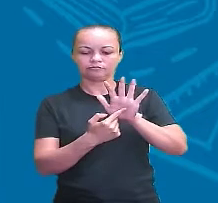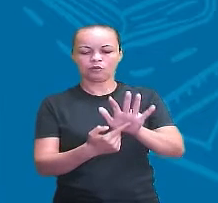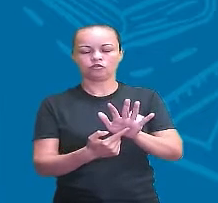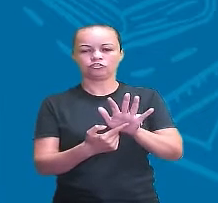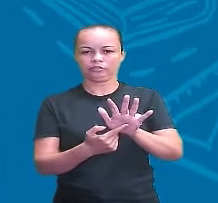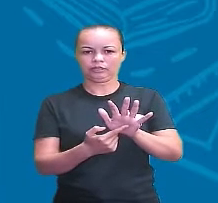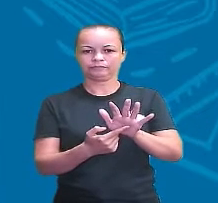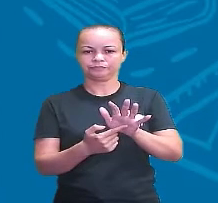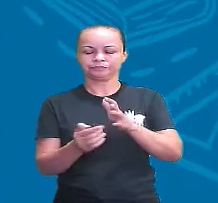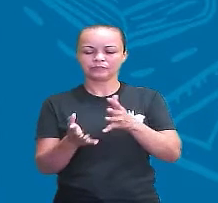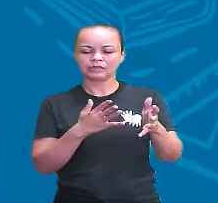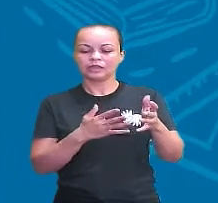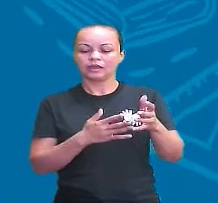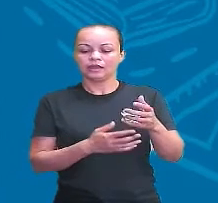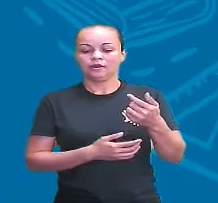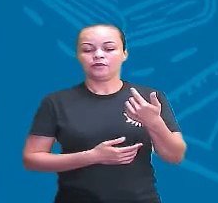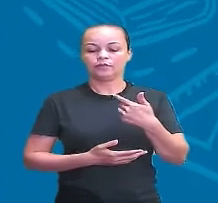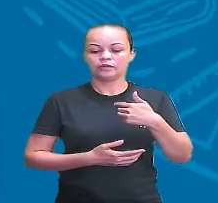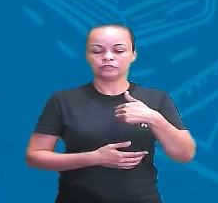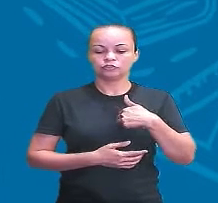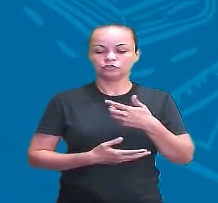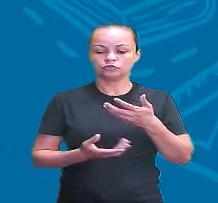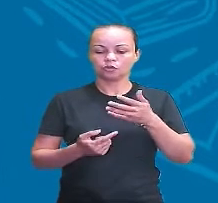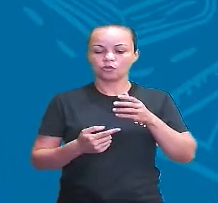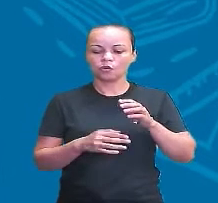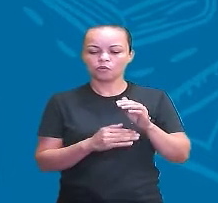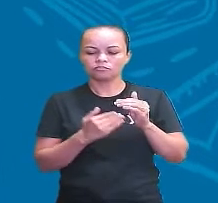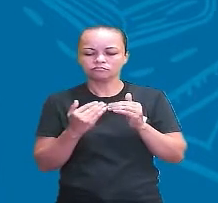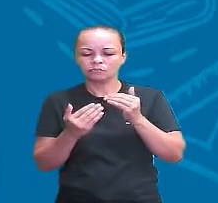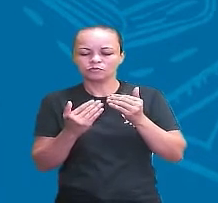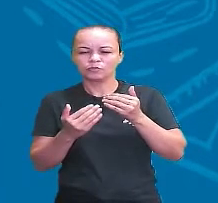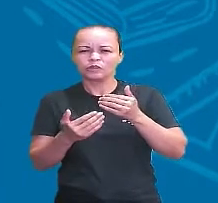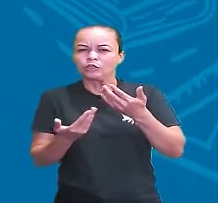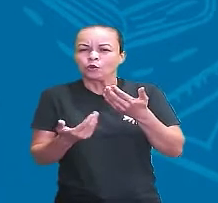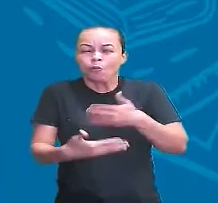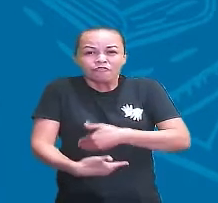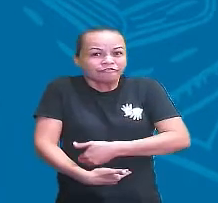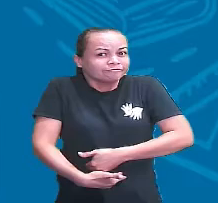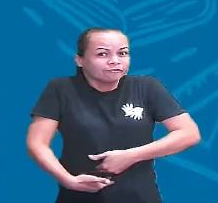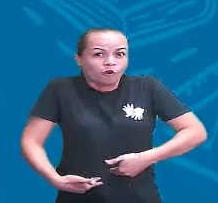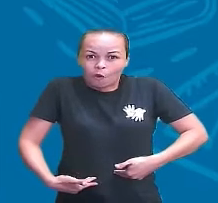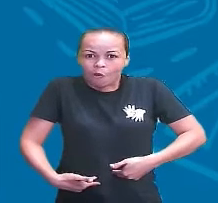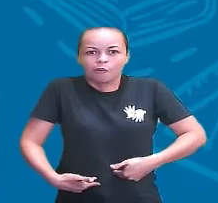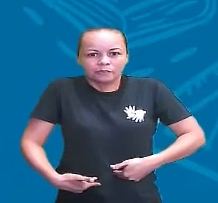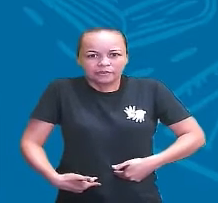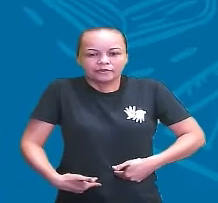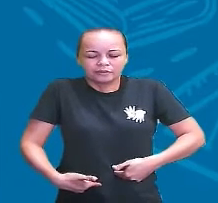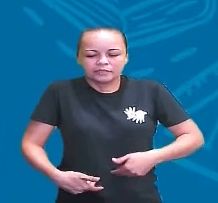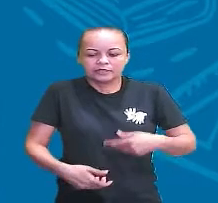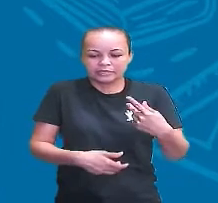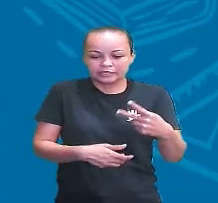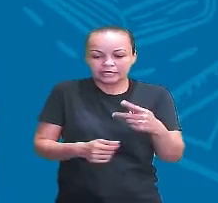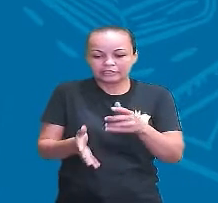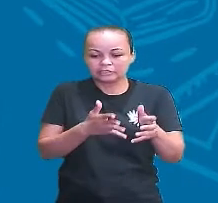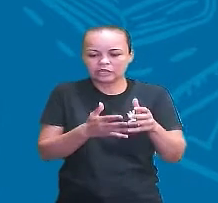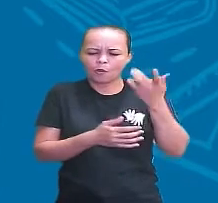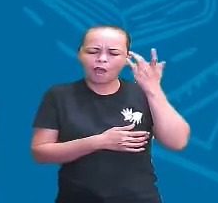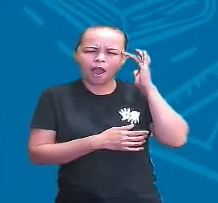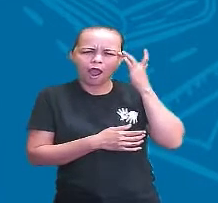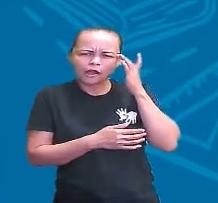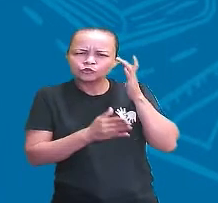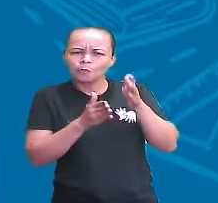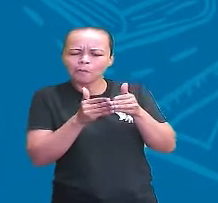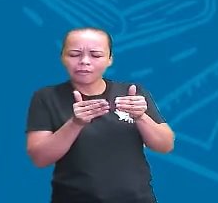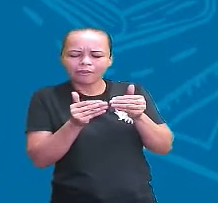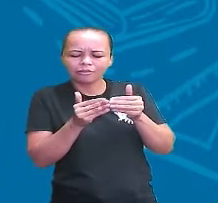starving. I think I'll order a large pizza. Então, quando ele colocou aí esse think, essa palavrinha